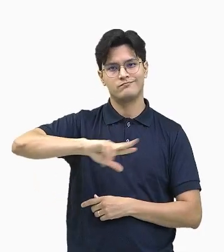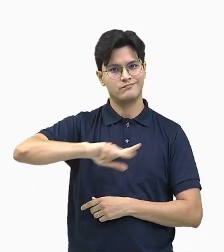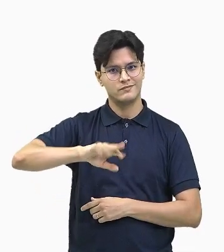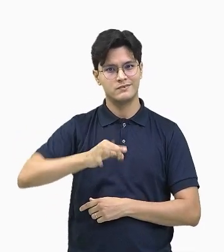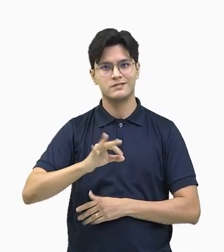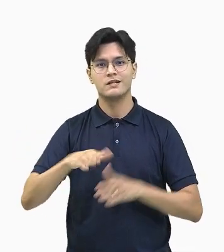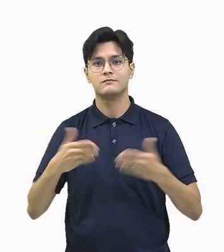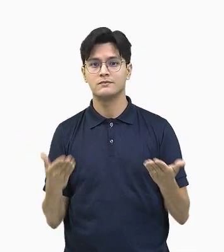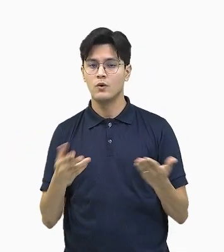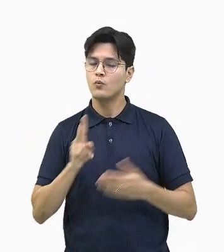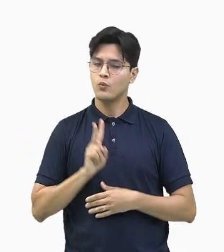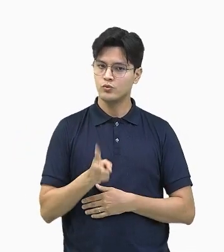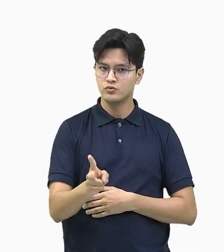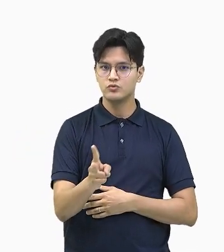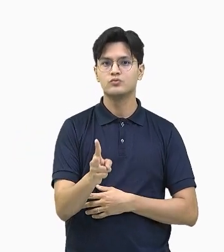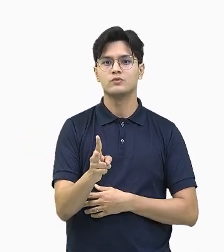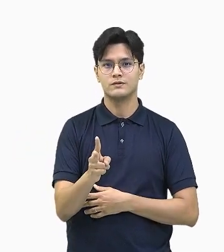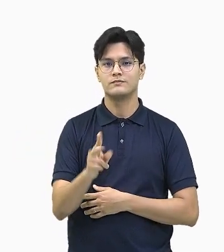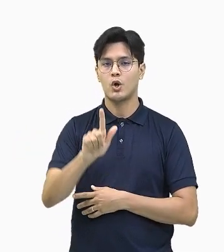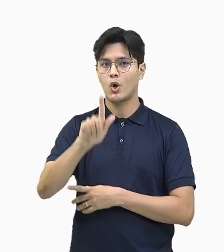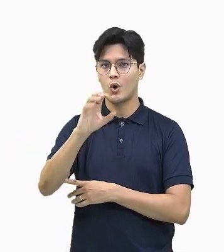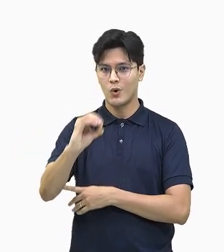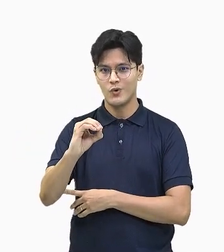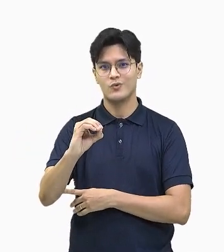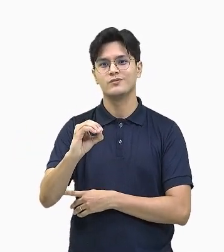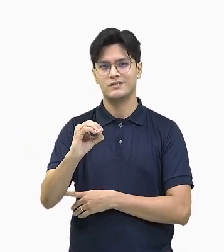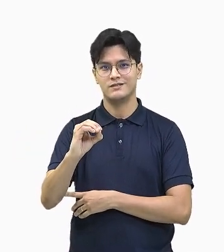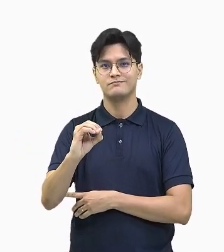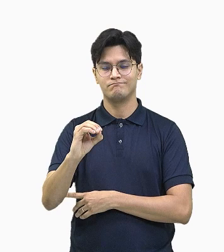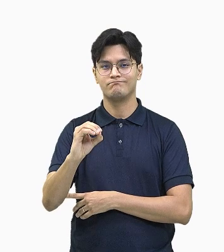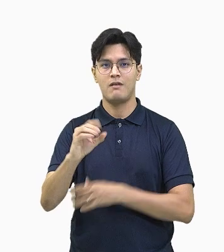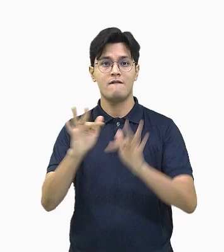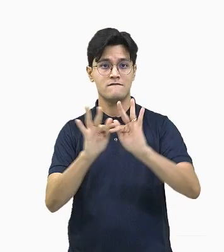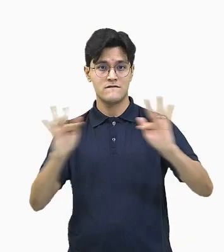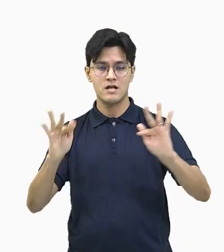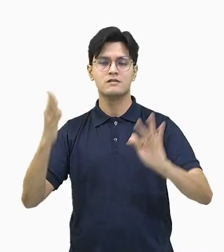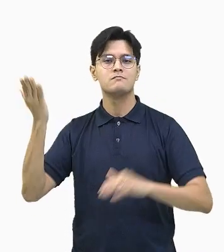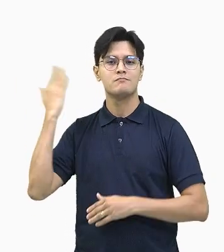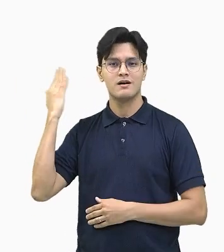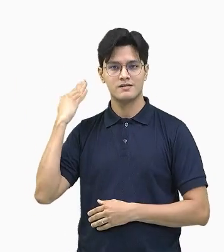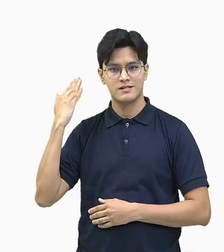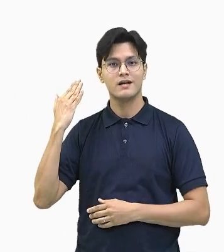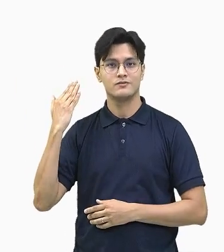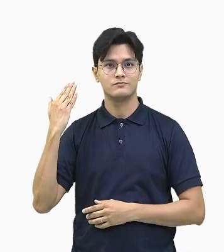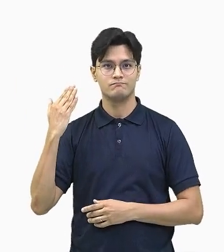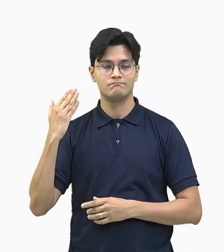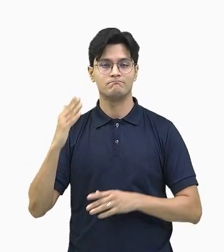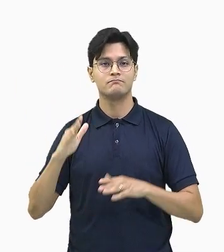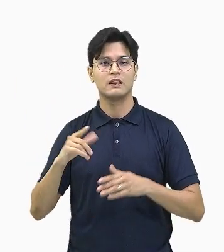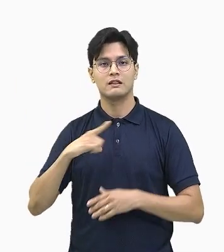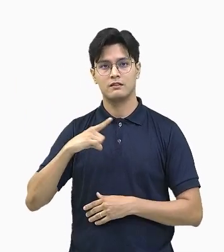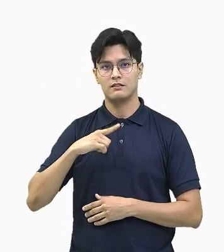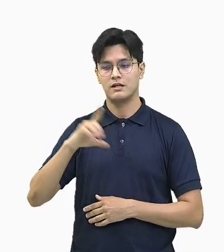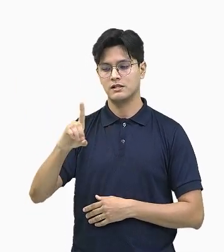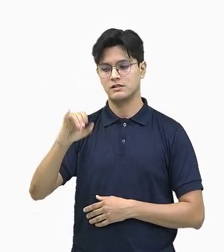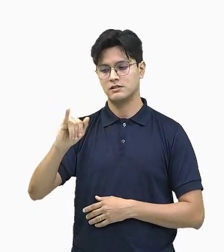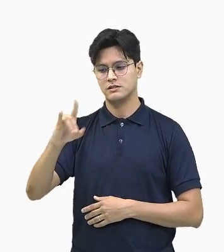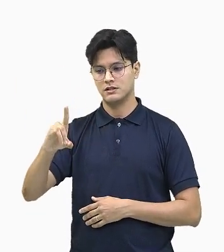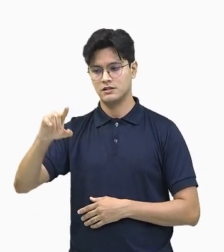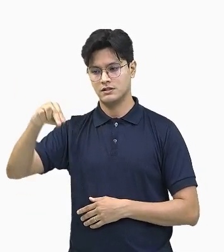forma normal, mesmo essa frase estando no passado. Porque o didn't já identifica que essa frase está no